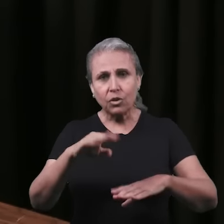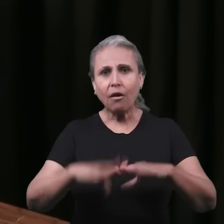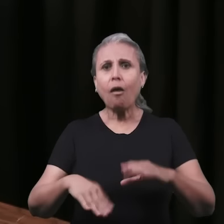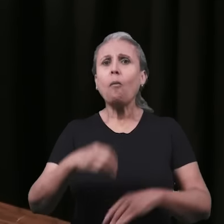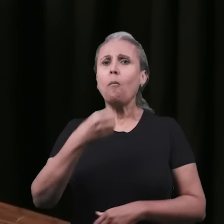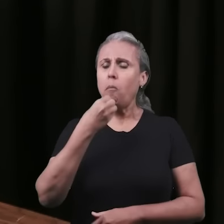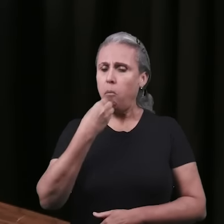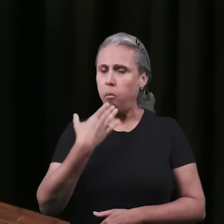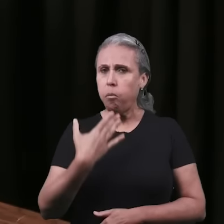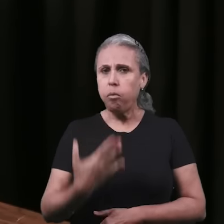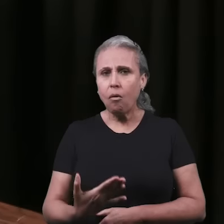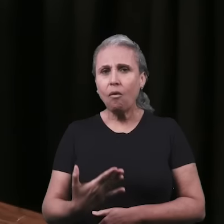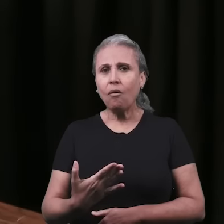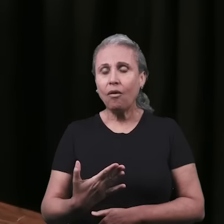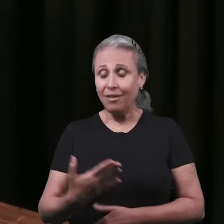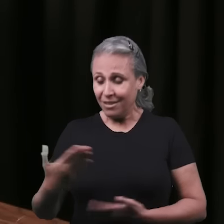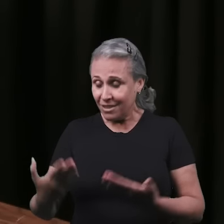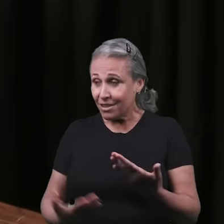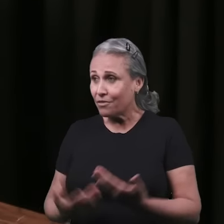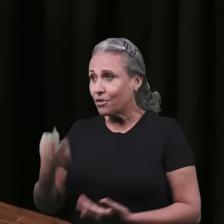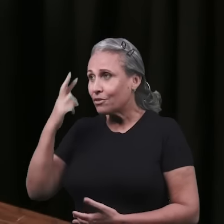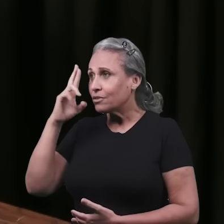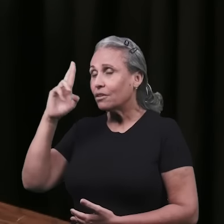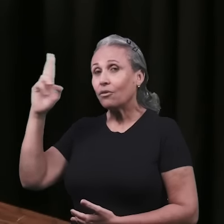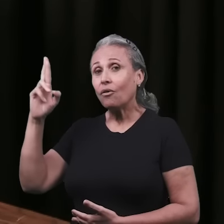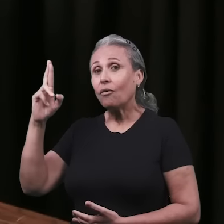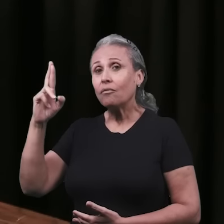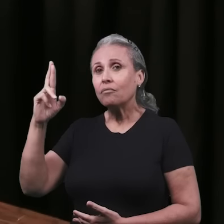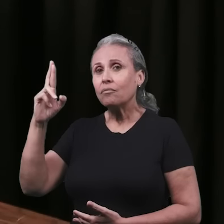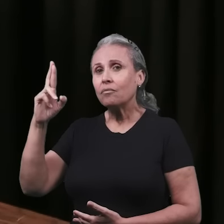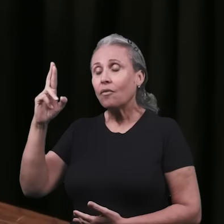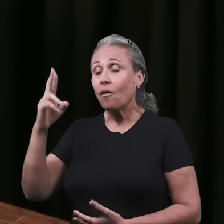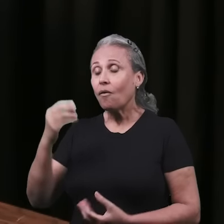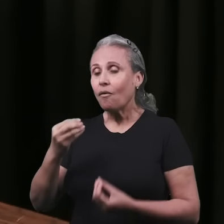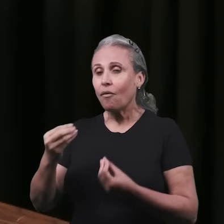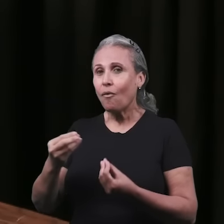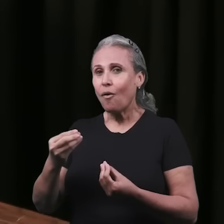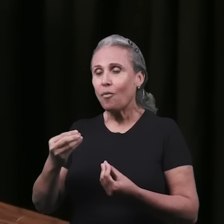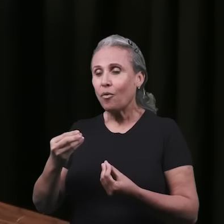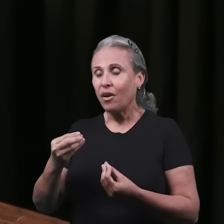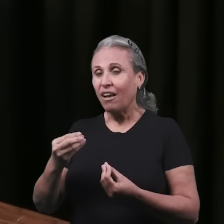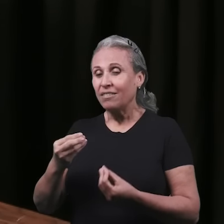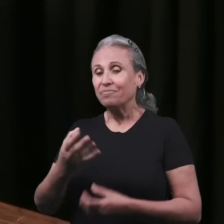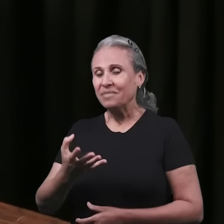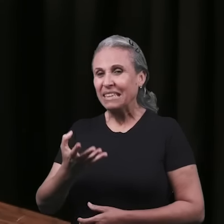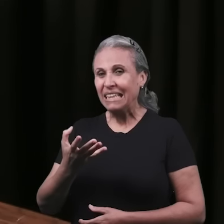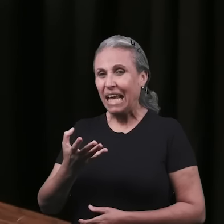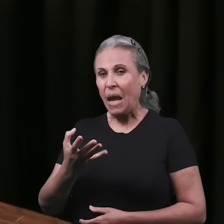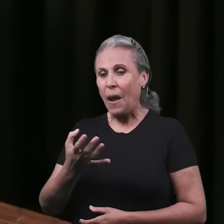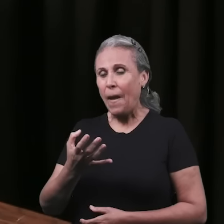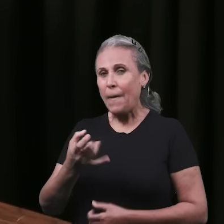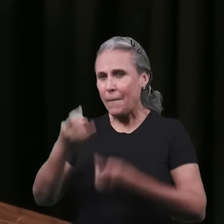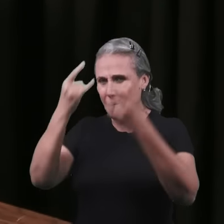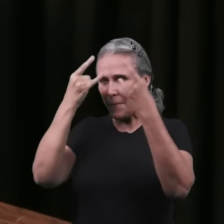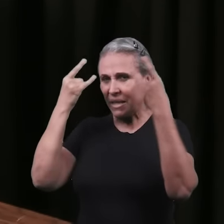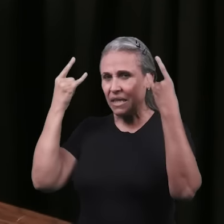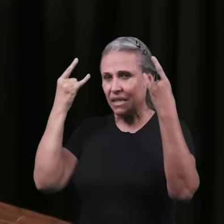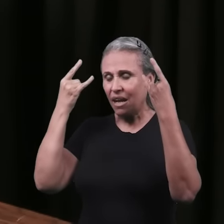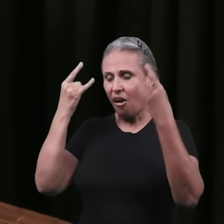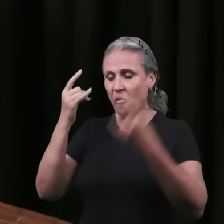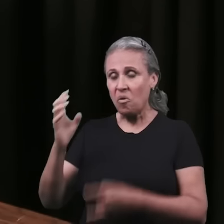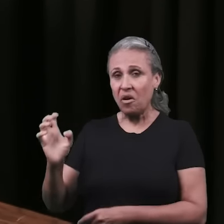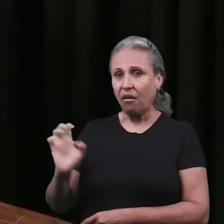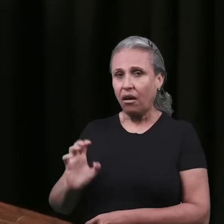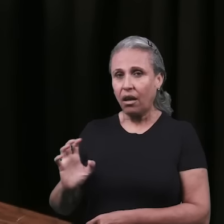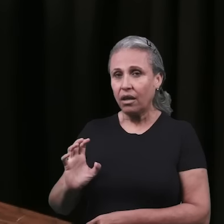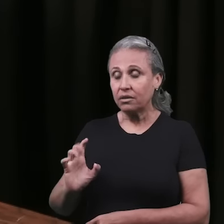Porque servir ao Senhor, é lógico, nós não estamos servindo ao Senhor em busca disso. O nosso objetivo principal é o nome escrito